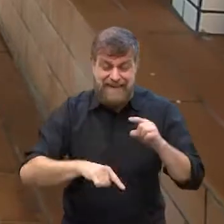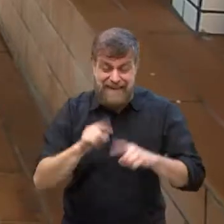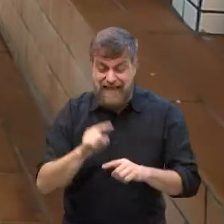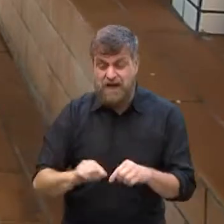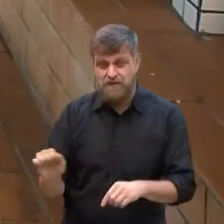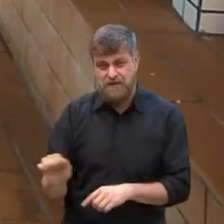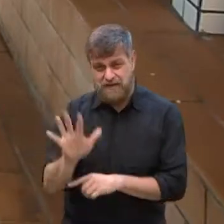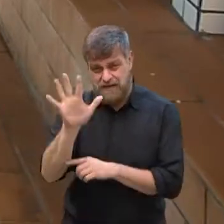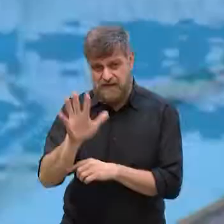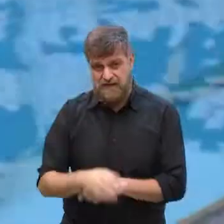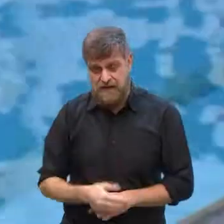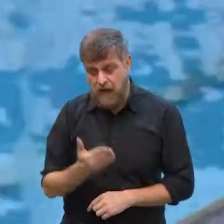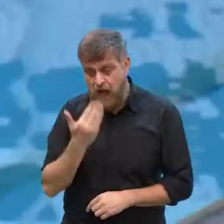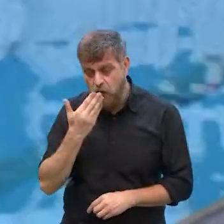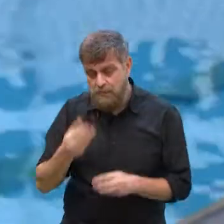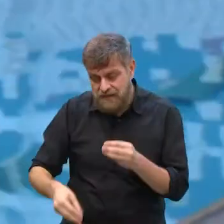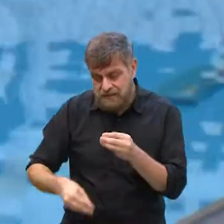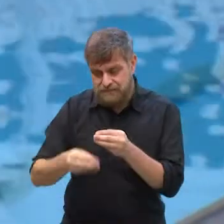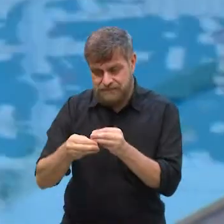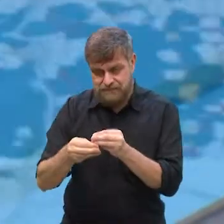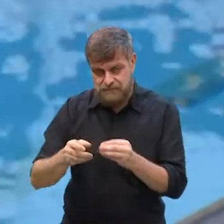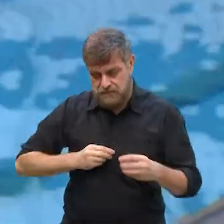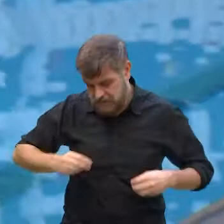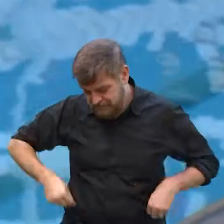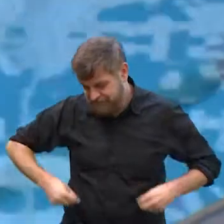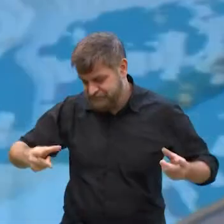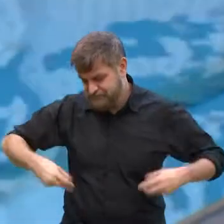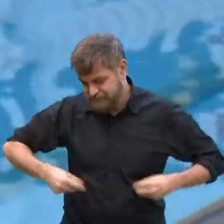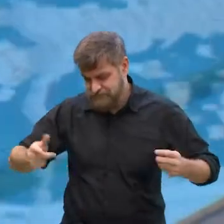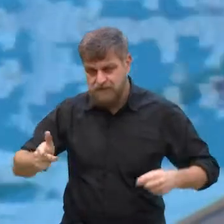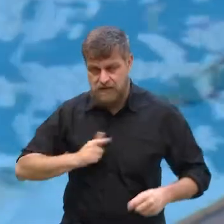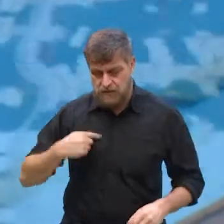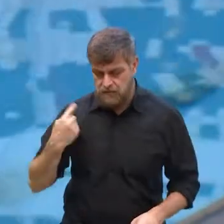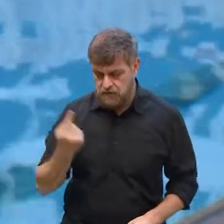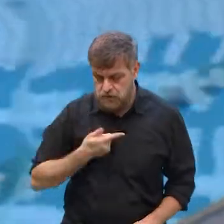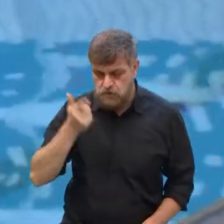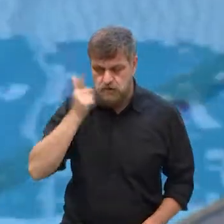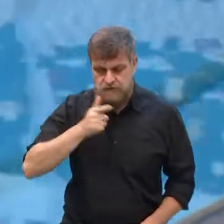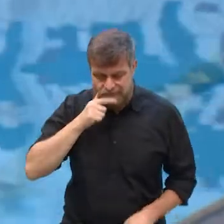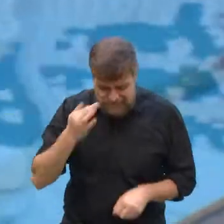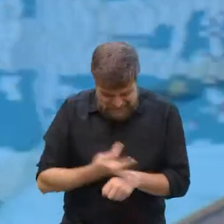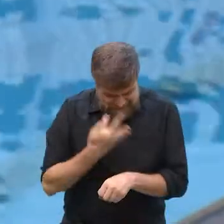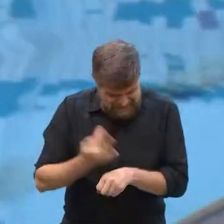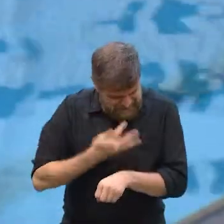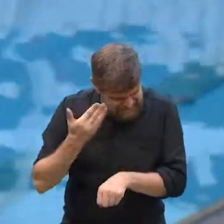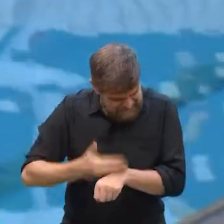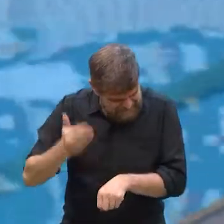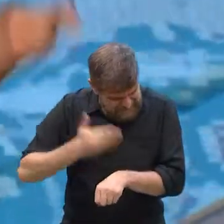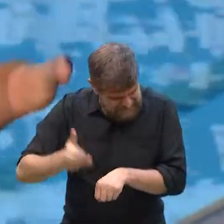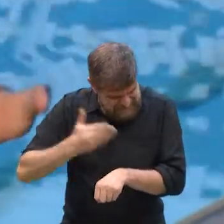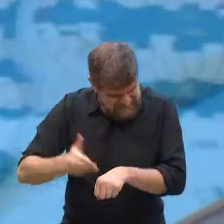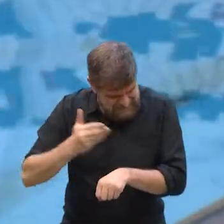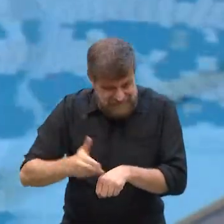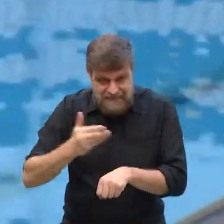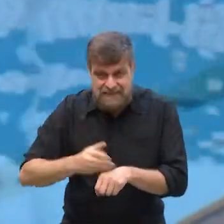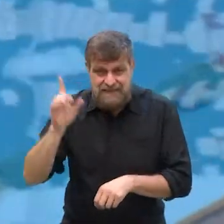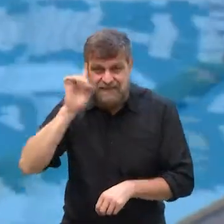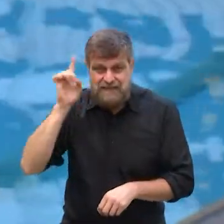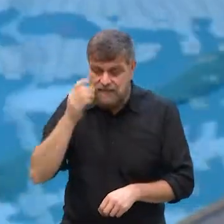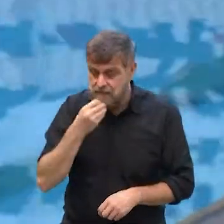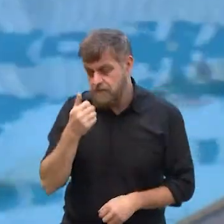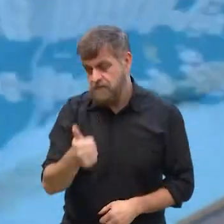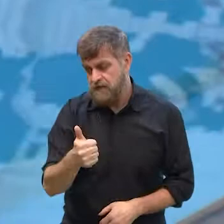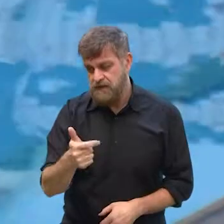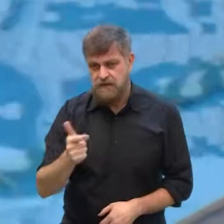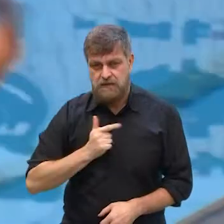equipamentos, suplementação, que a gente acaba gastando bem, né? Para a gente poder aguentar os treinos e todos os dias estar treinando bem.